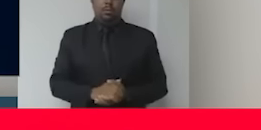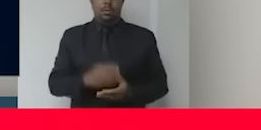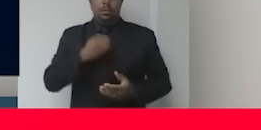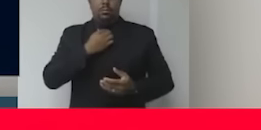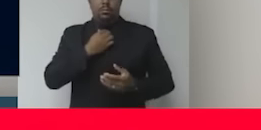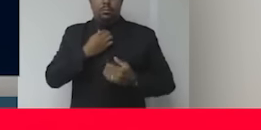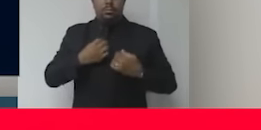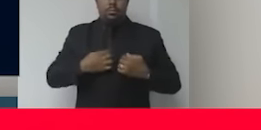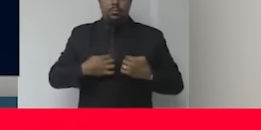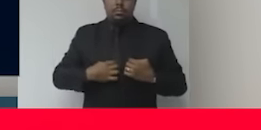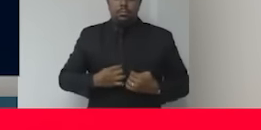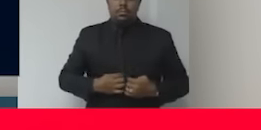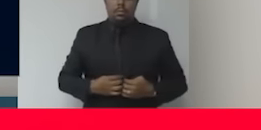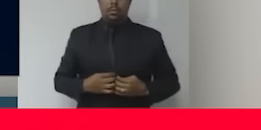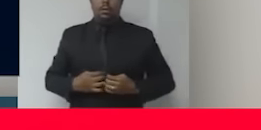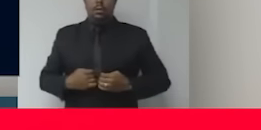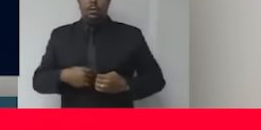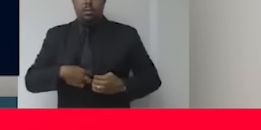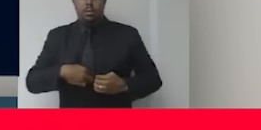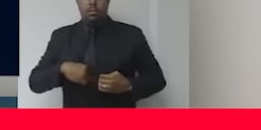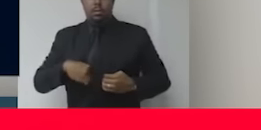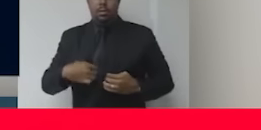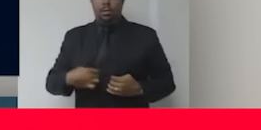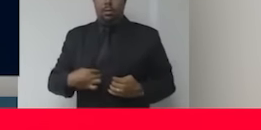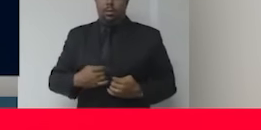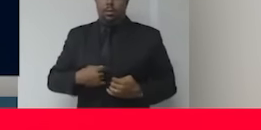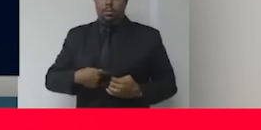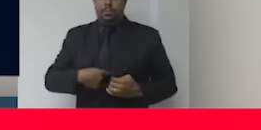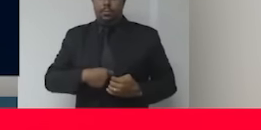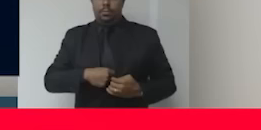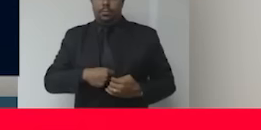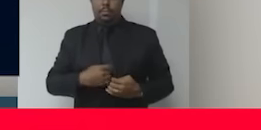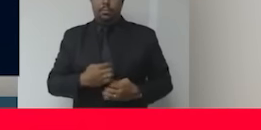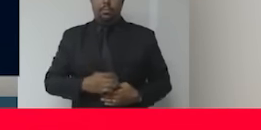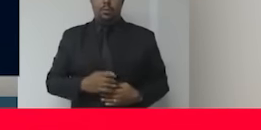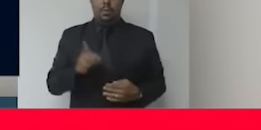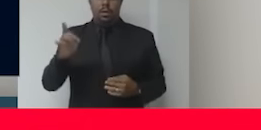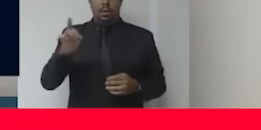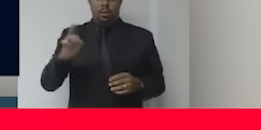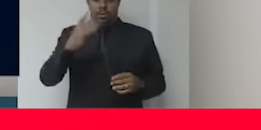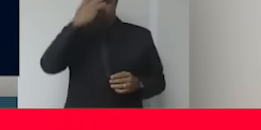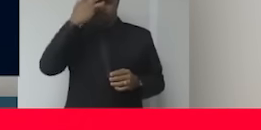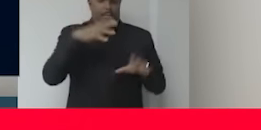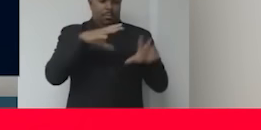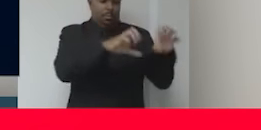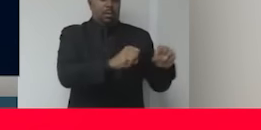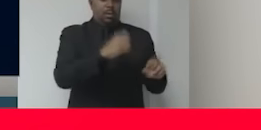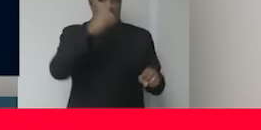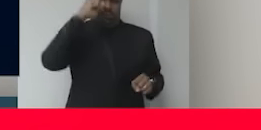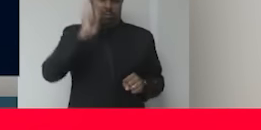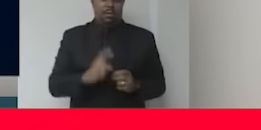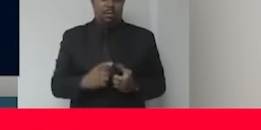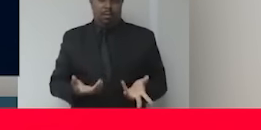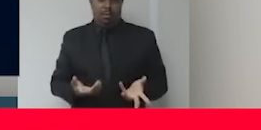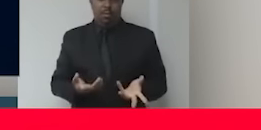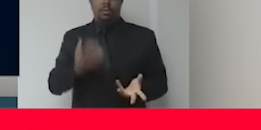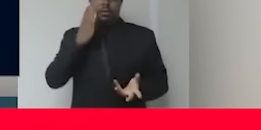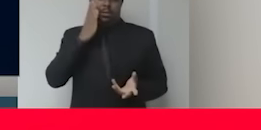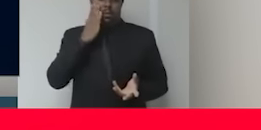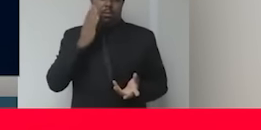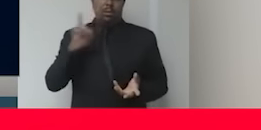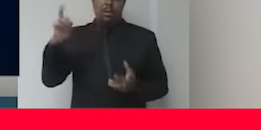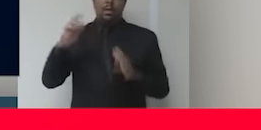da ilicitude da sua conduta, especialmente no mundo atual, morando na cidade urbana de Araguaia, em Minas Gerais, com 109 mil